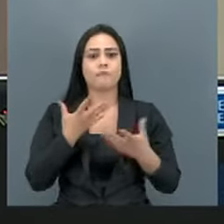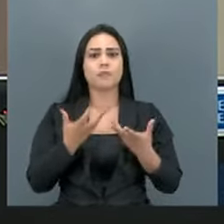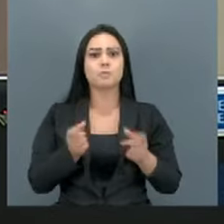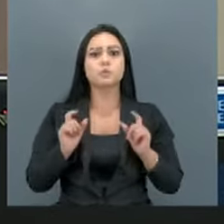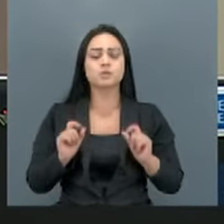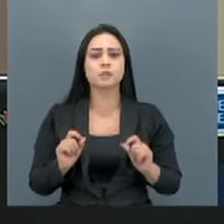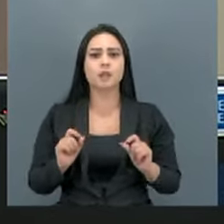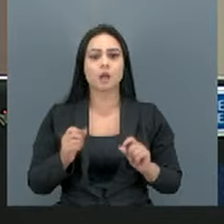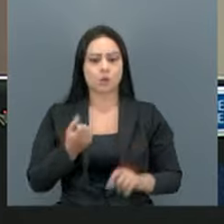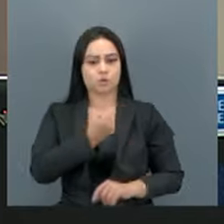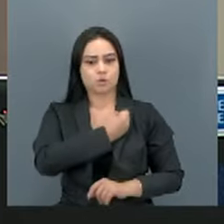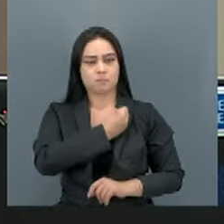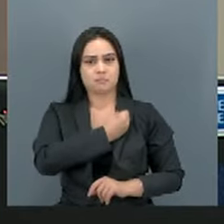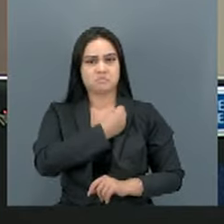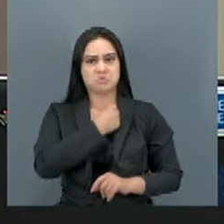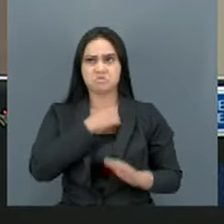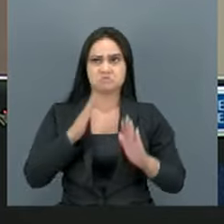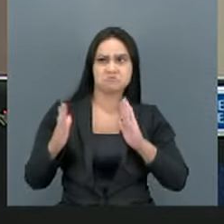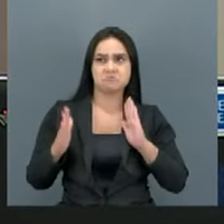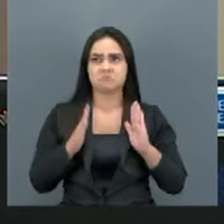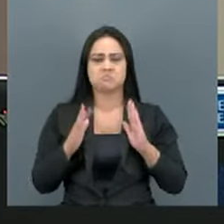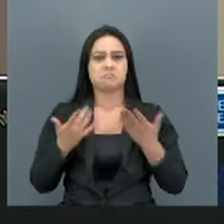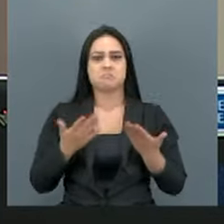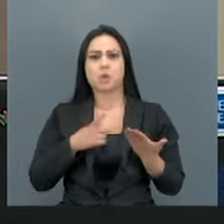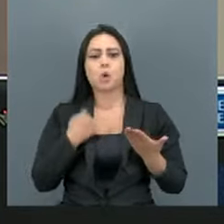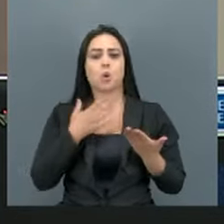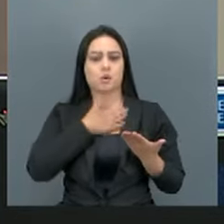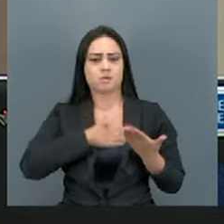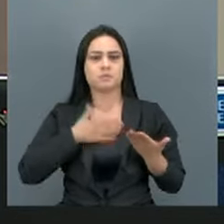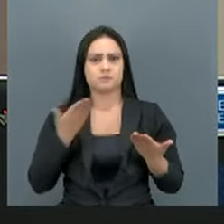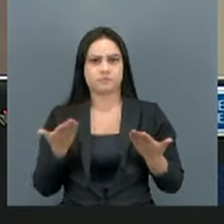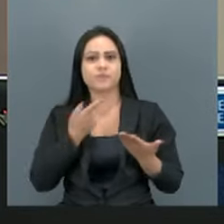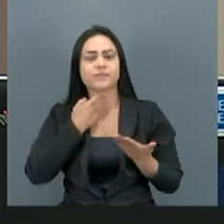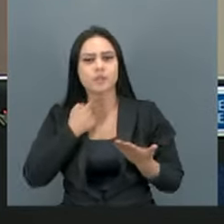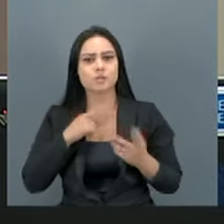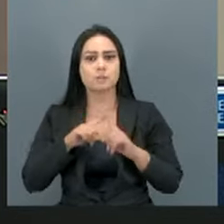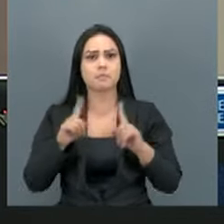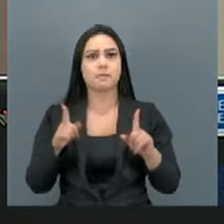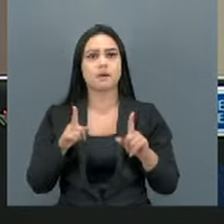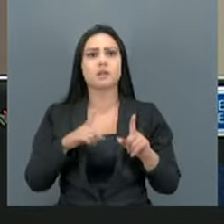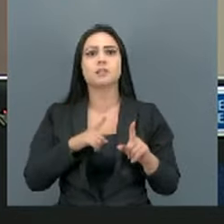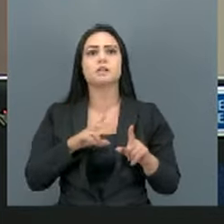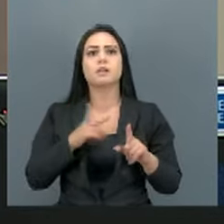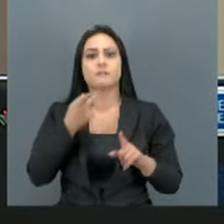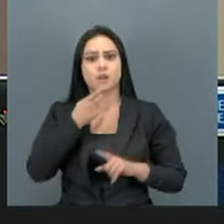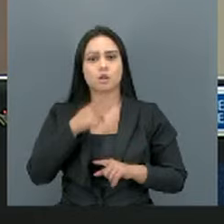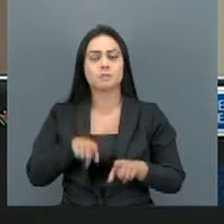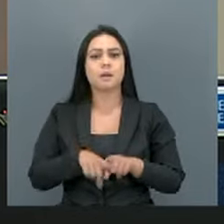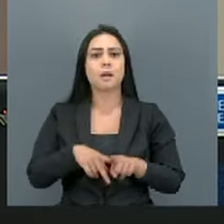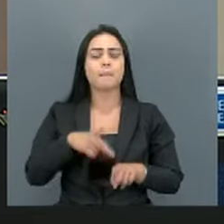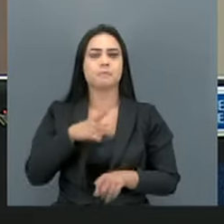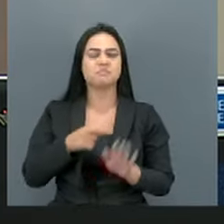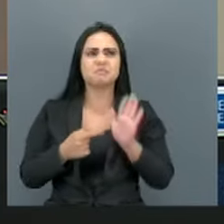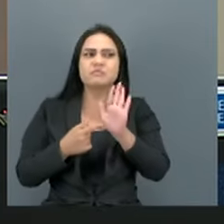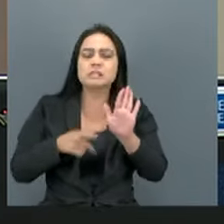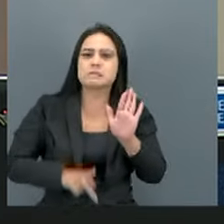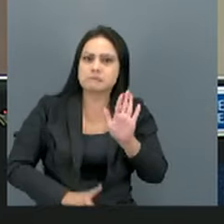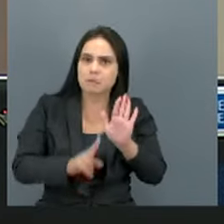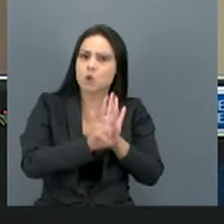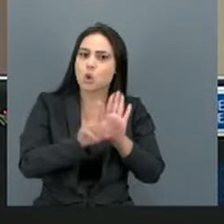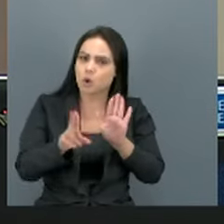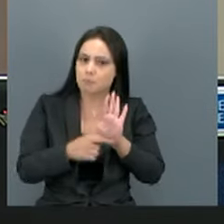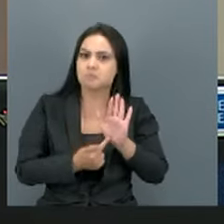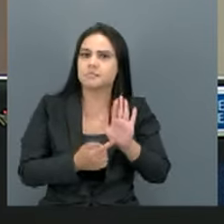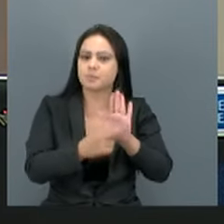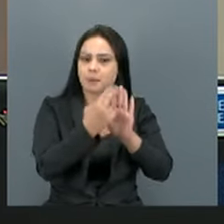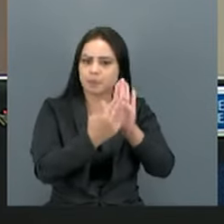o número nem se aproxima, né, do que a gente gostaria, mas esse nome que ele citou aparece também sempre, sempre eles